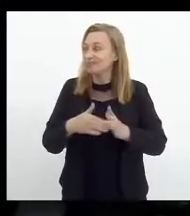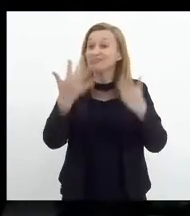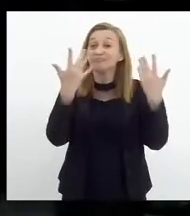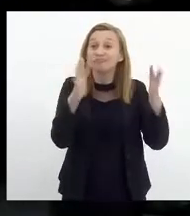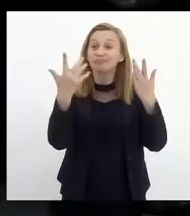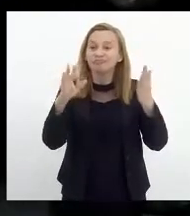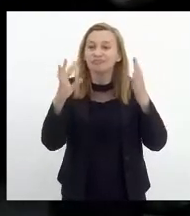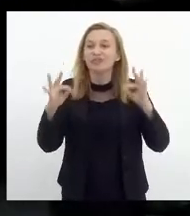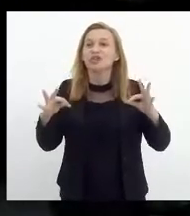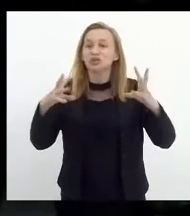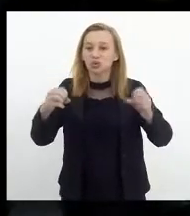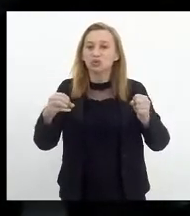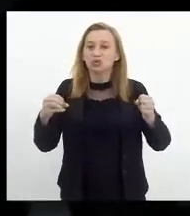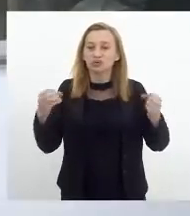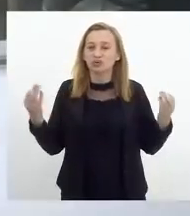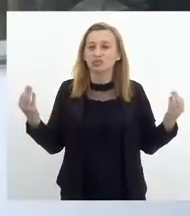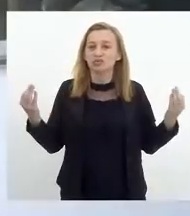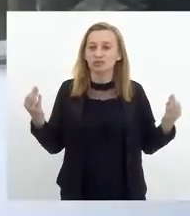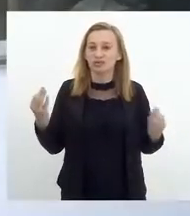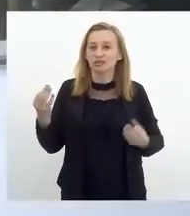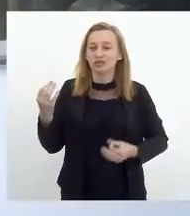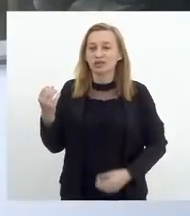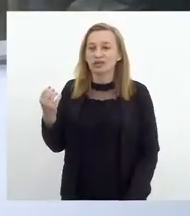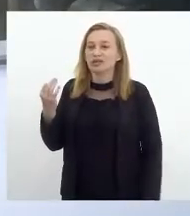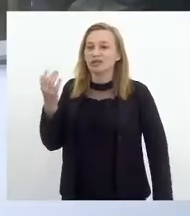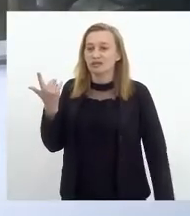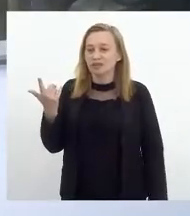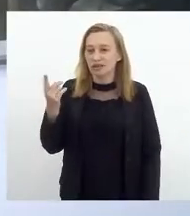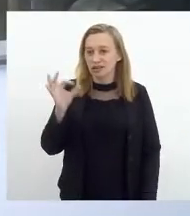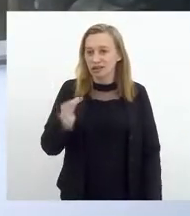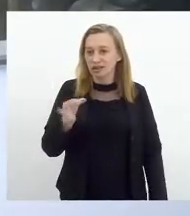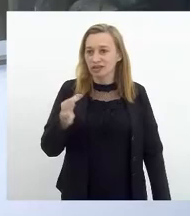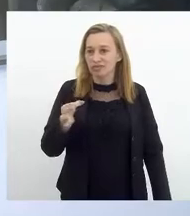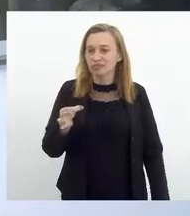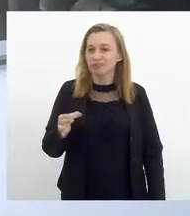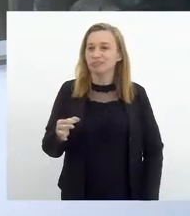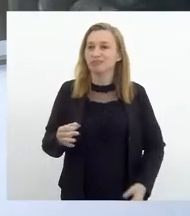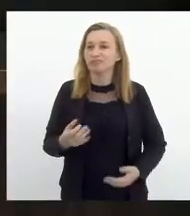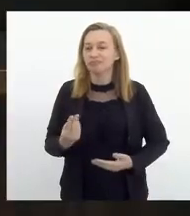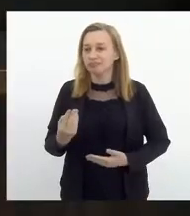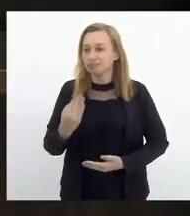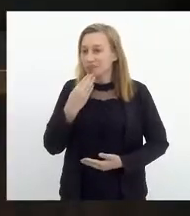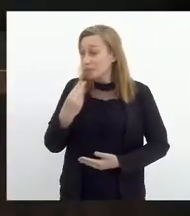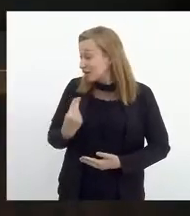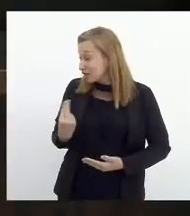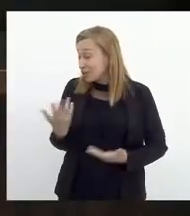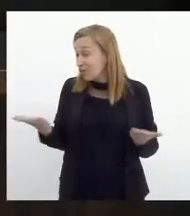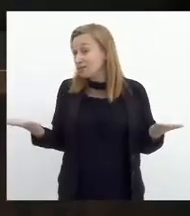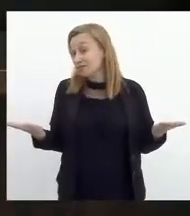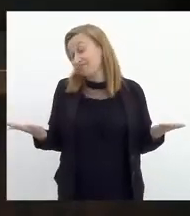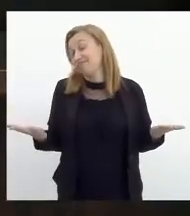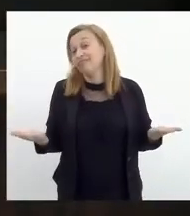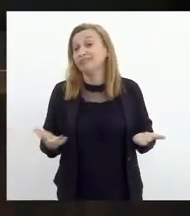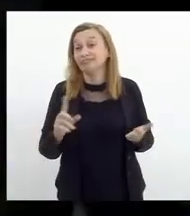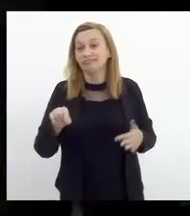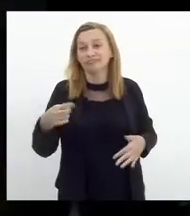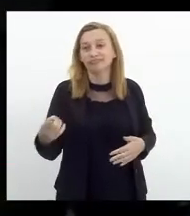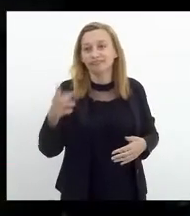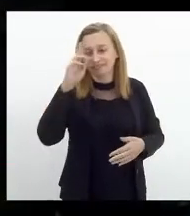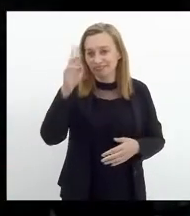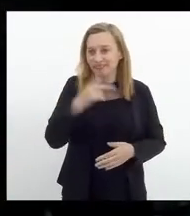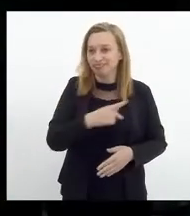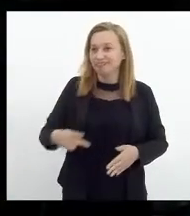Excelência. Tudo vai dar certo. Pedir com a autoria que o deputado Salema vai te conceder, deputado. Entendeu? E outra coisa, presidente.